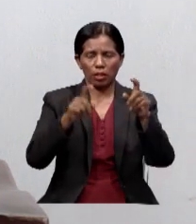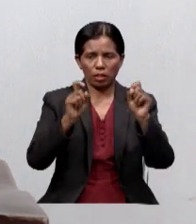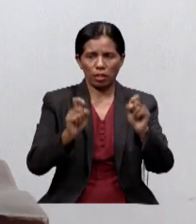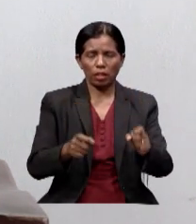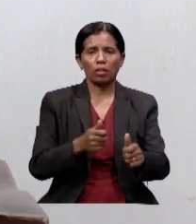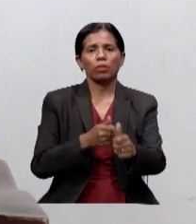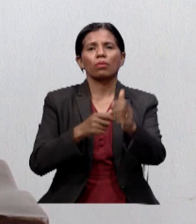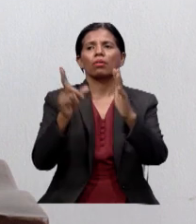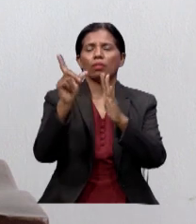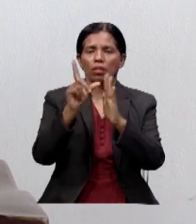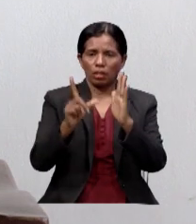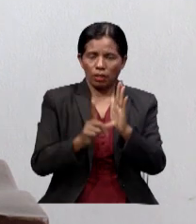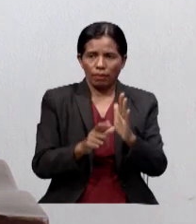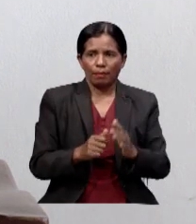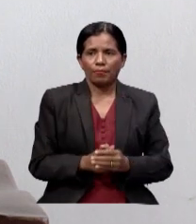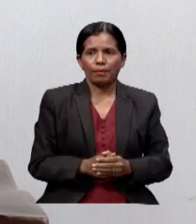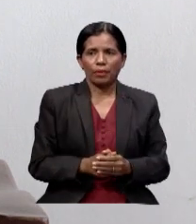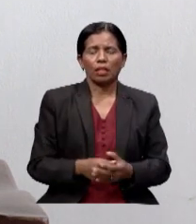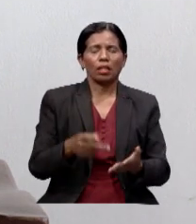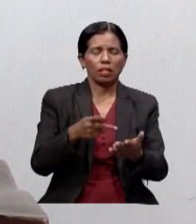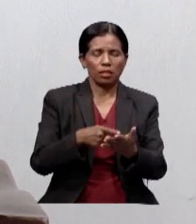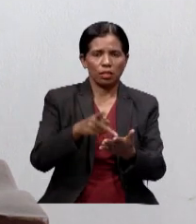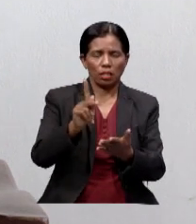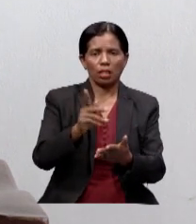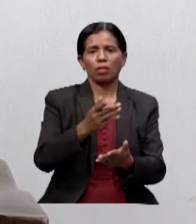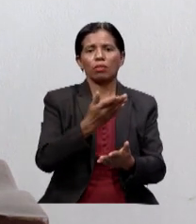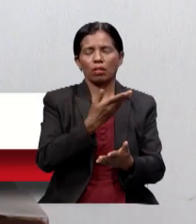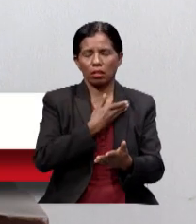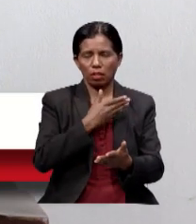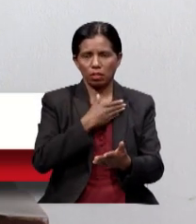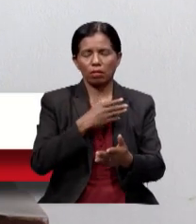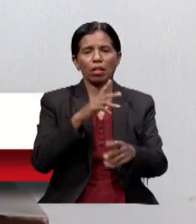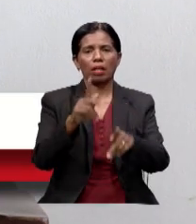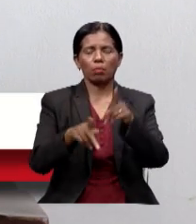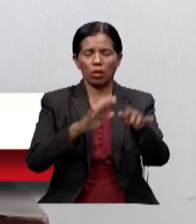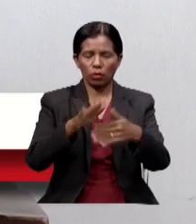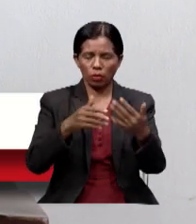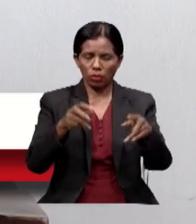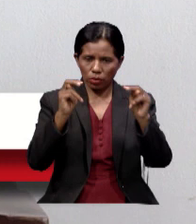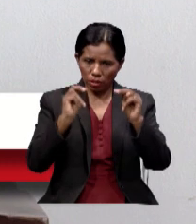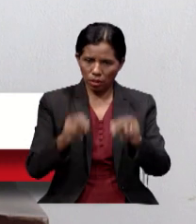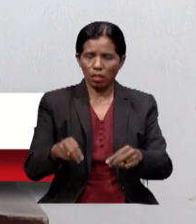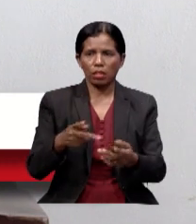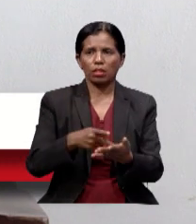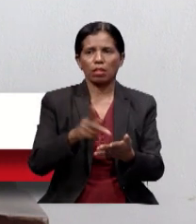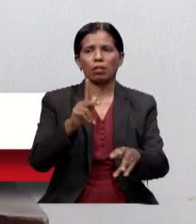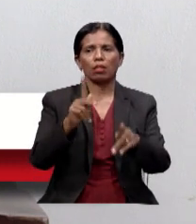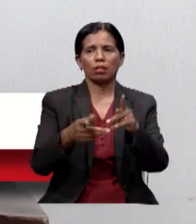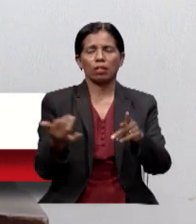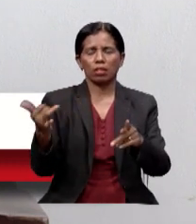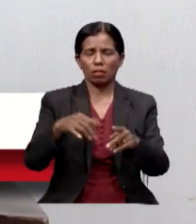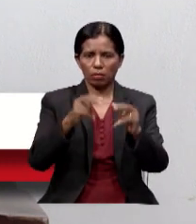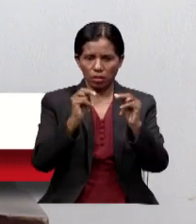lei. Pagamento de impostos ne obrigação cada cidadão, né? Consumidor, investidor, siramos tem que